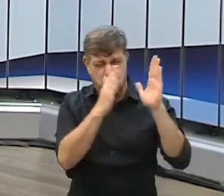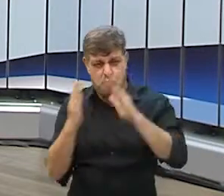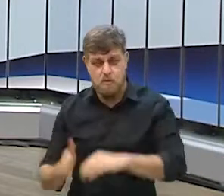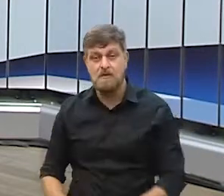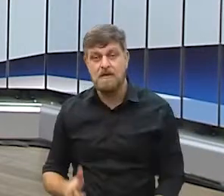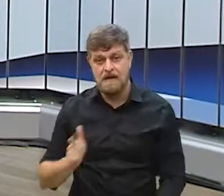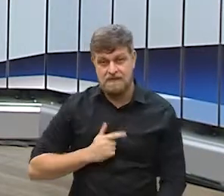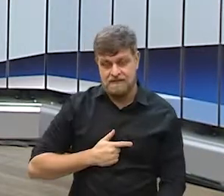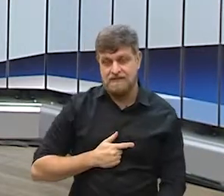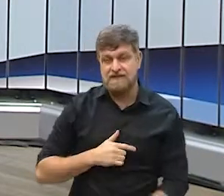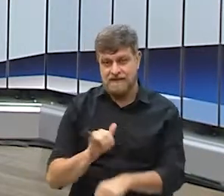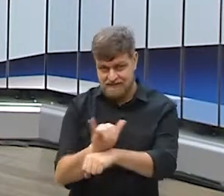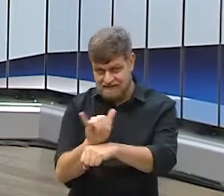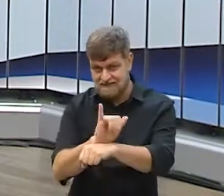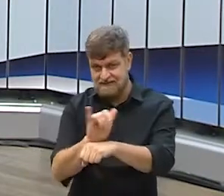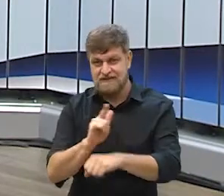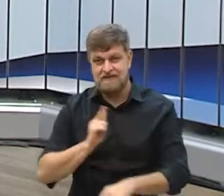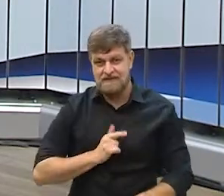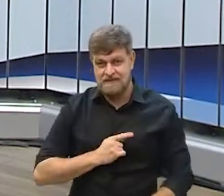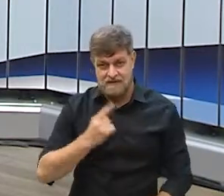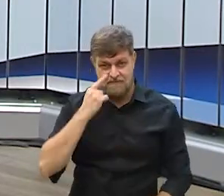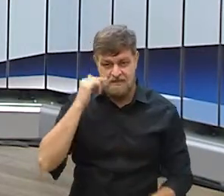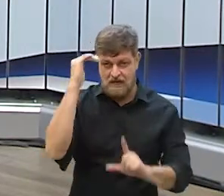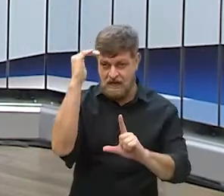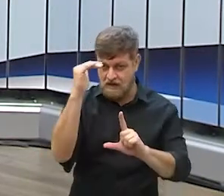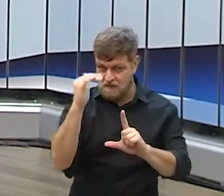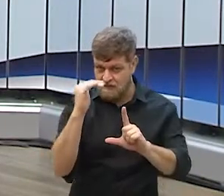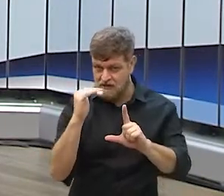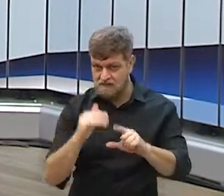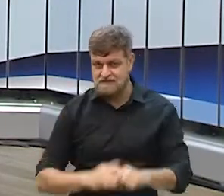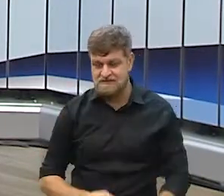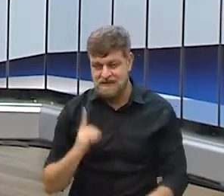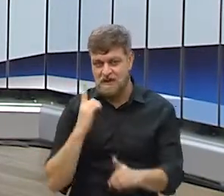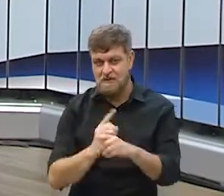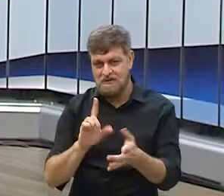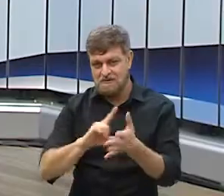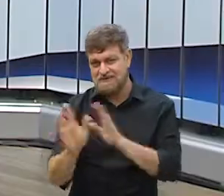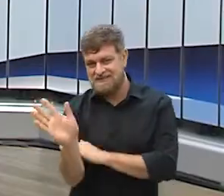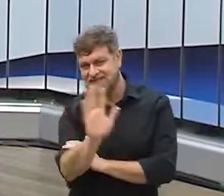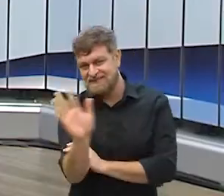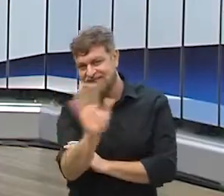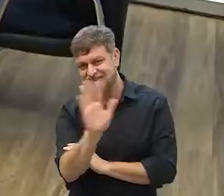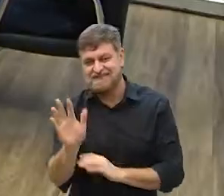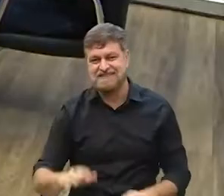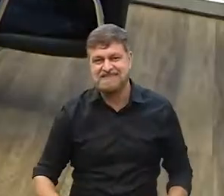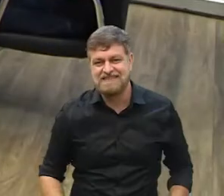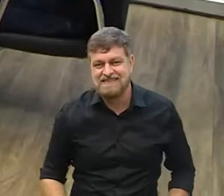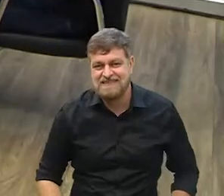este e outros programas. Continue na nossa programação. Até a próxima. Tchau, tchau.